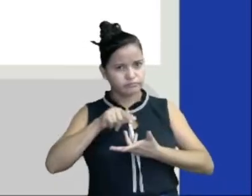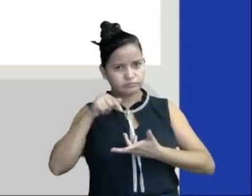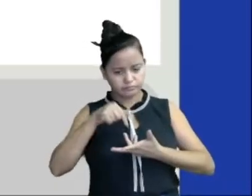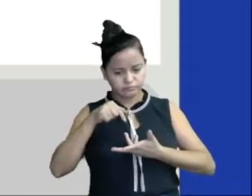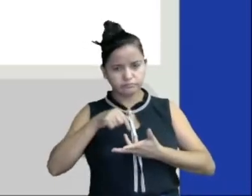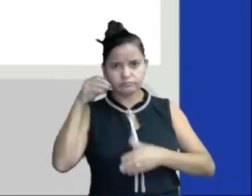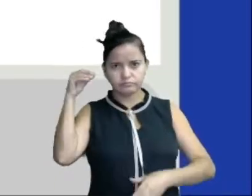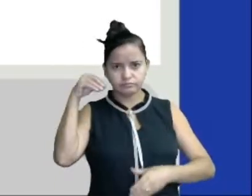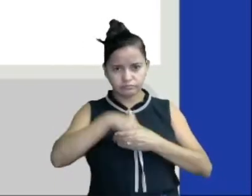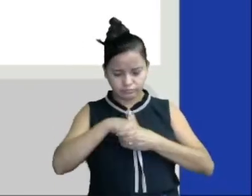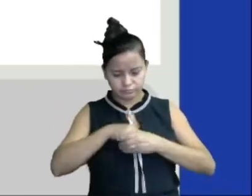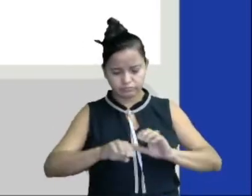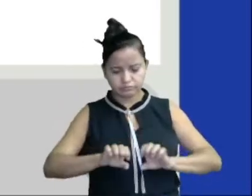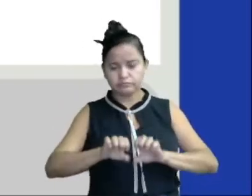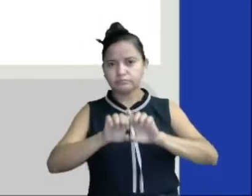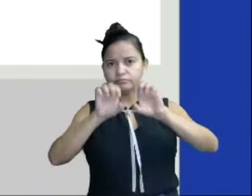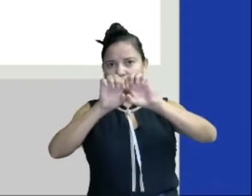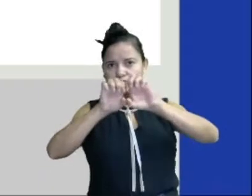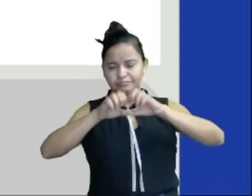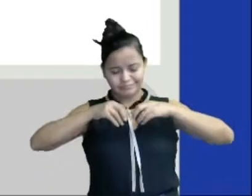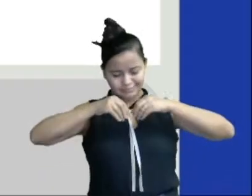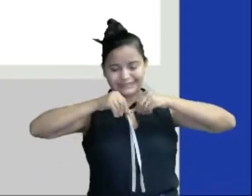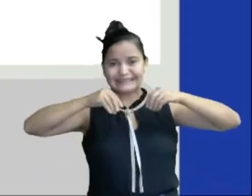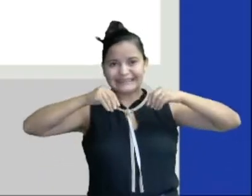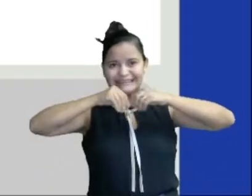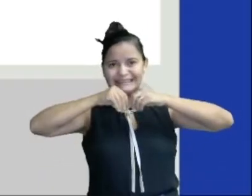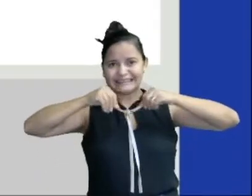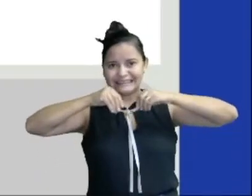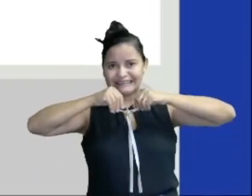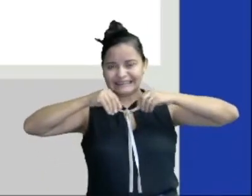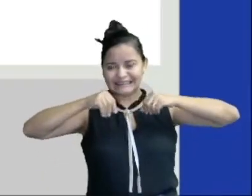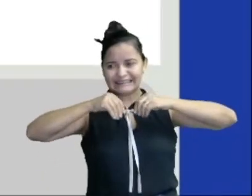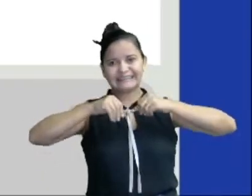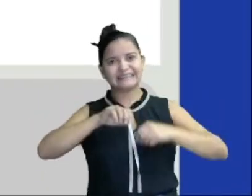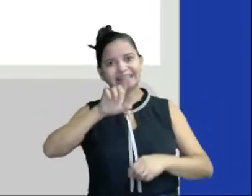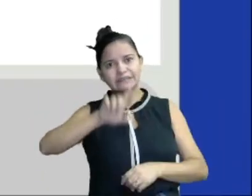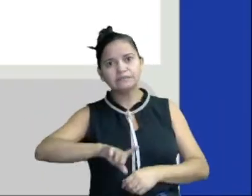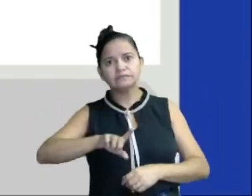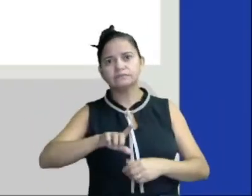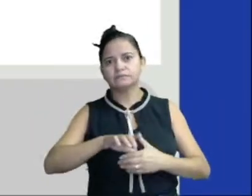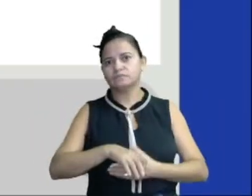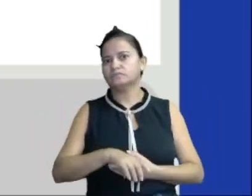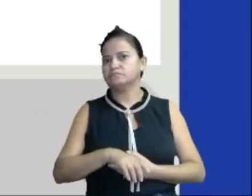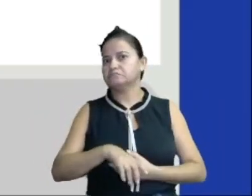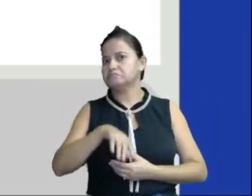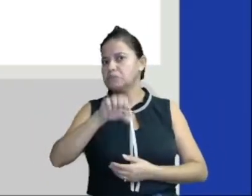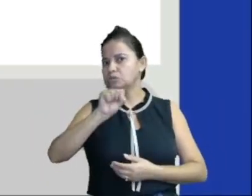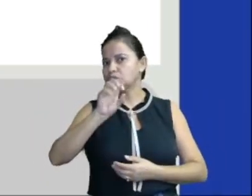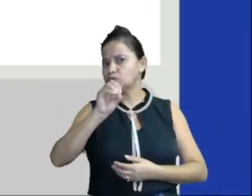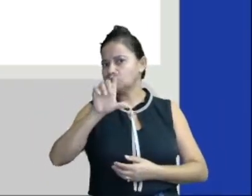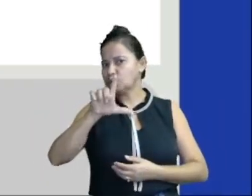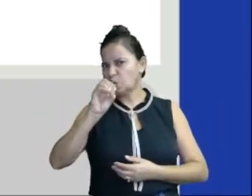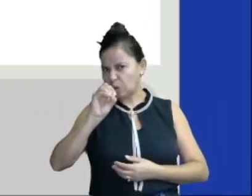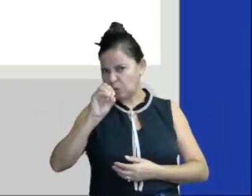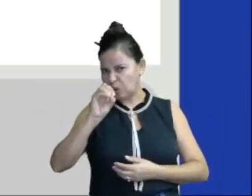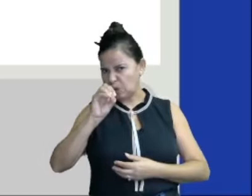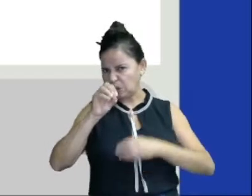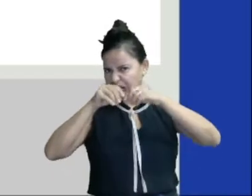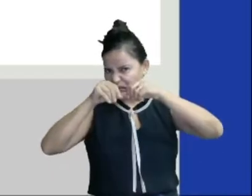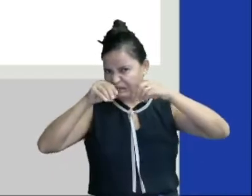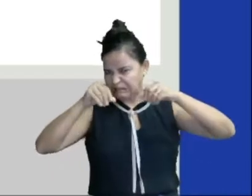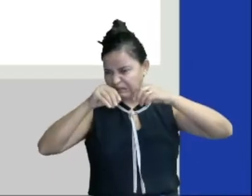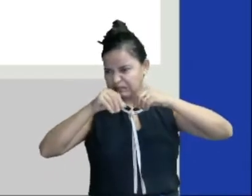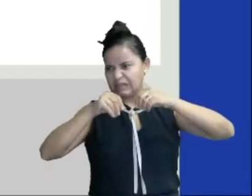certo? Se a gente observar na imagem, a gente vai ver que o solo ele vai advir do processo